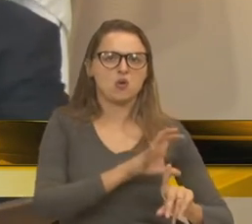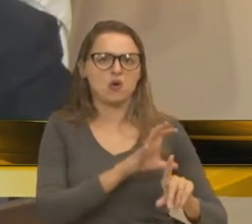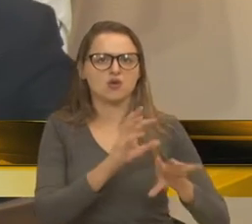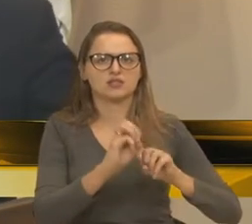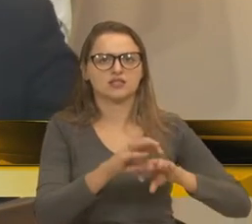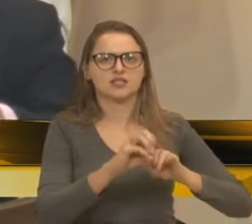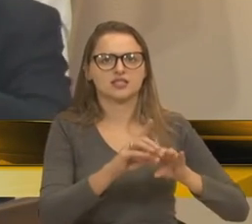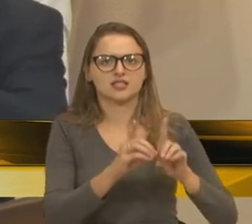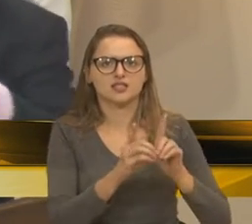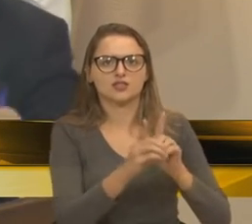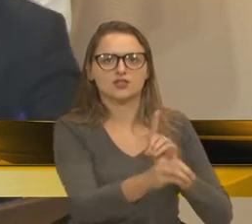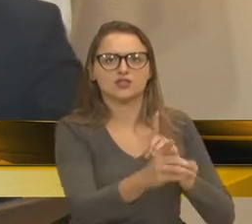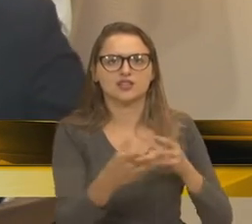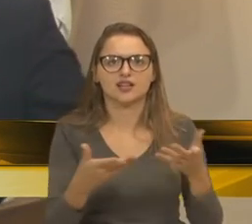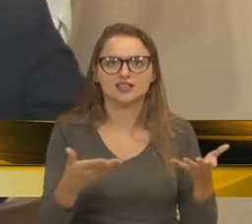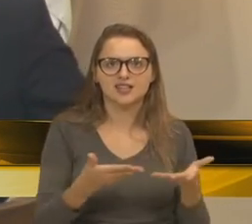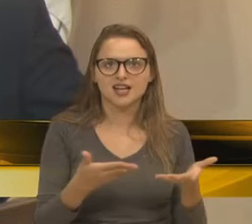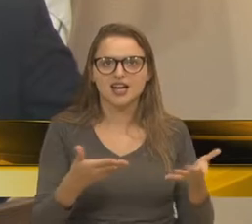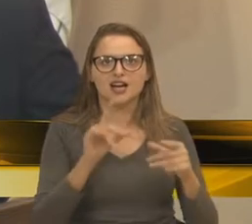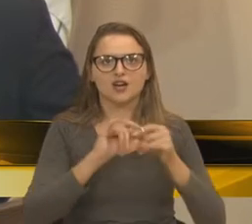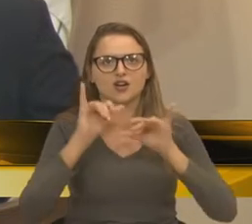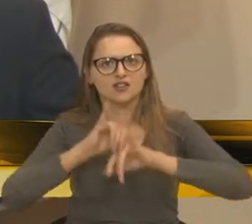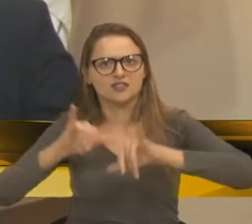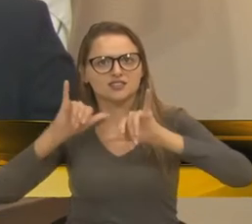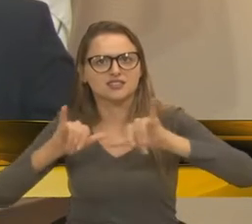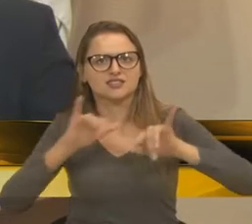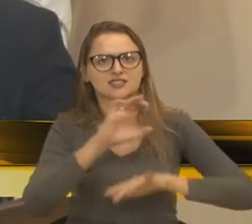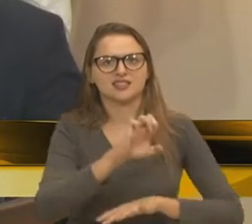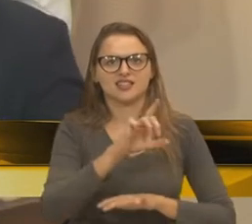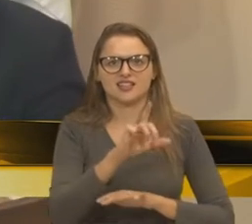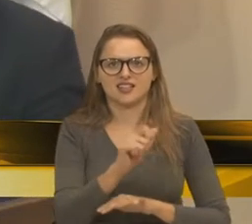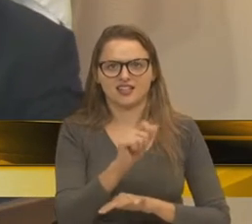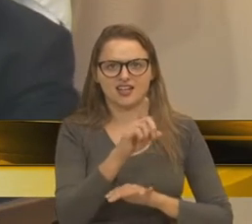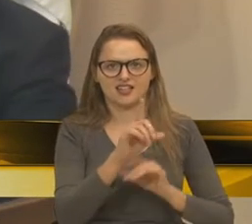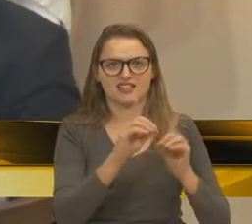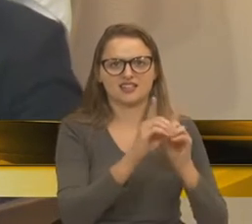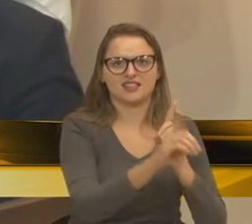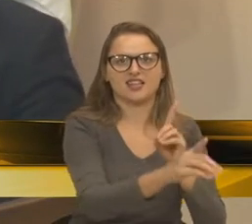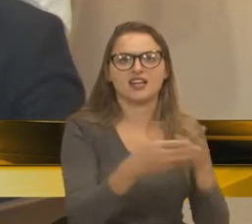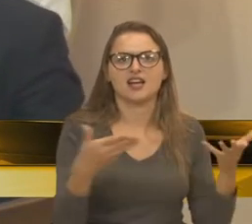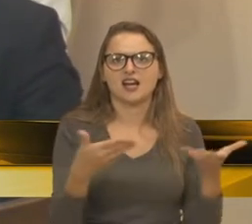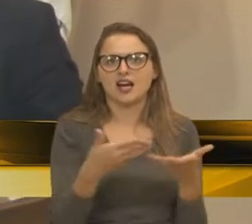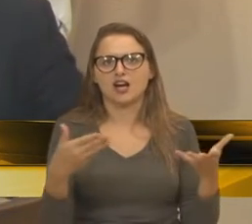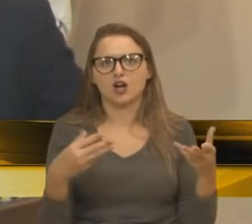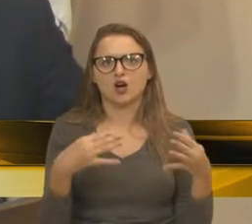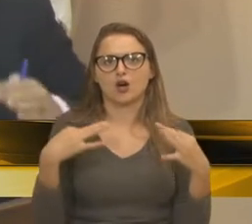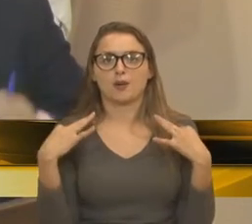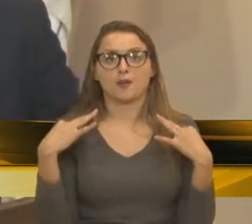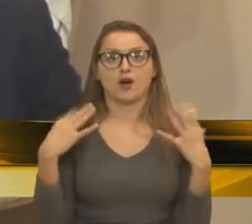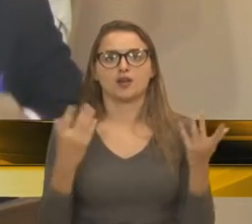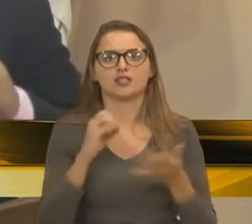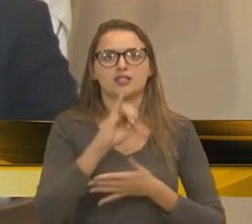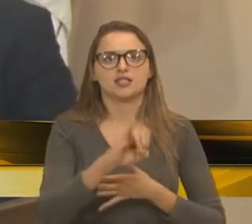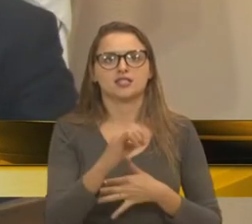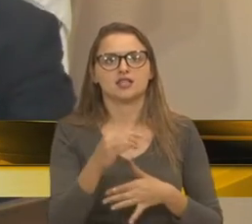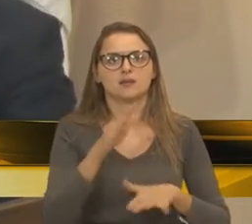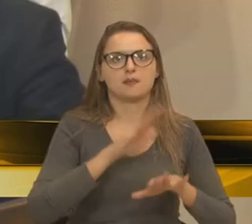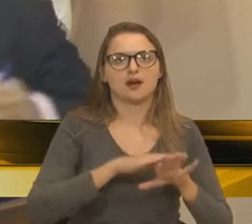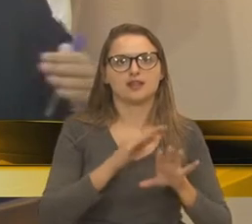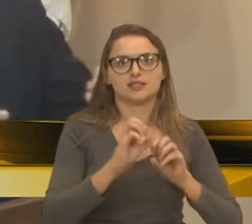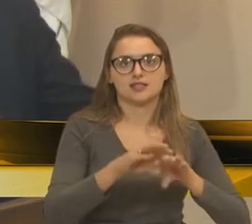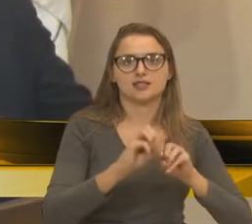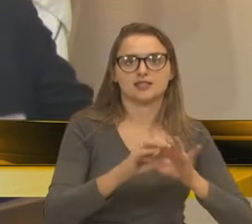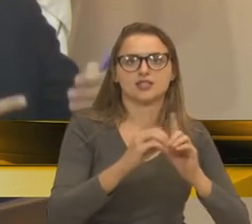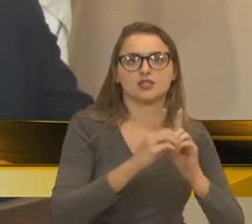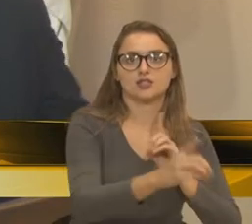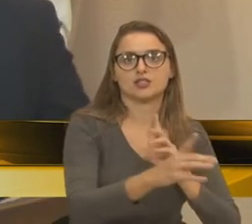faz programação e publicidade EAD, toda hora, agora virou moda, né? Quanto menos é ensino à distância, mas